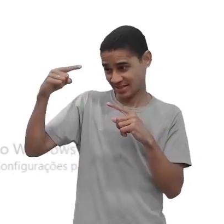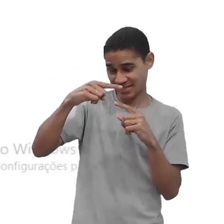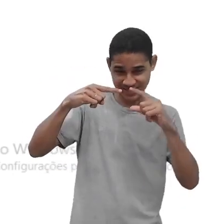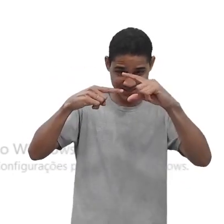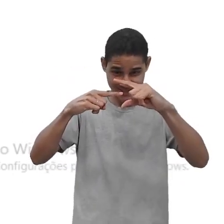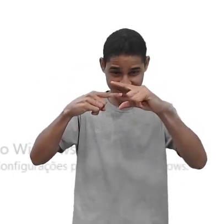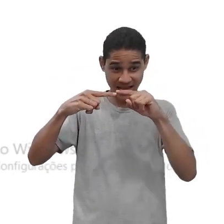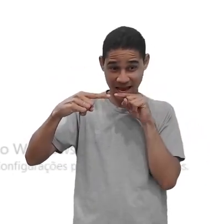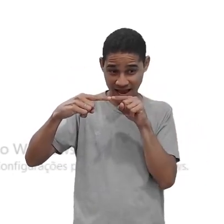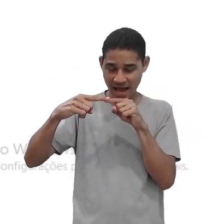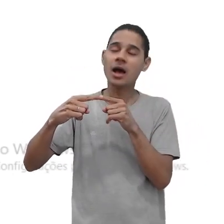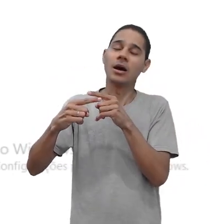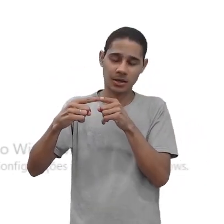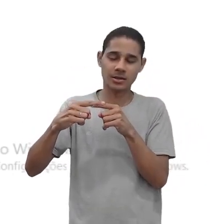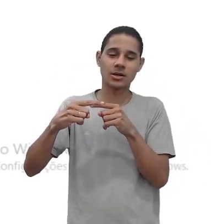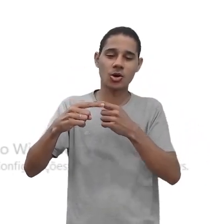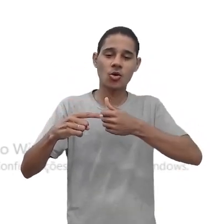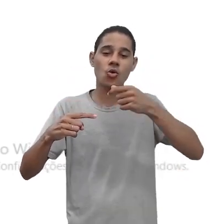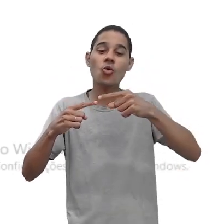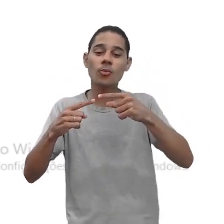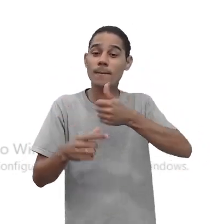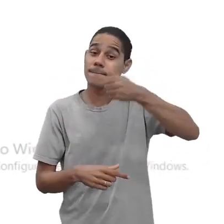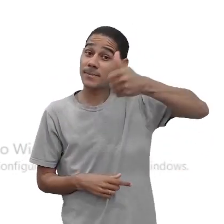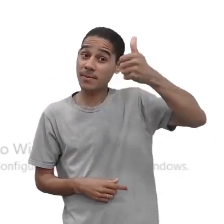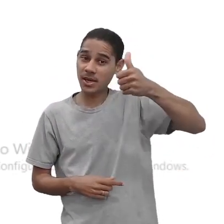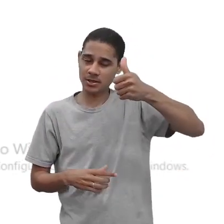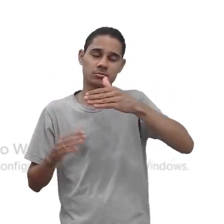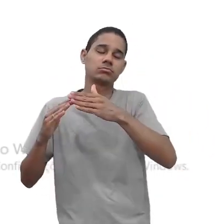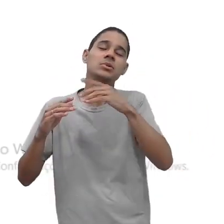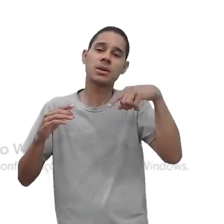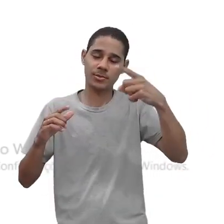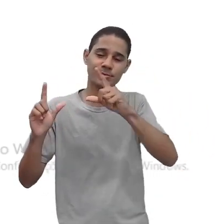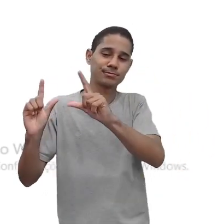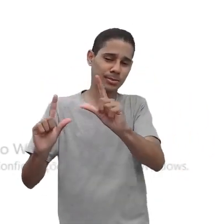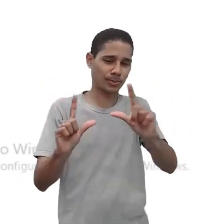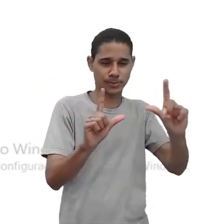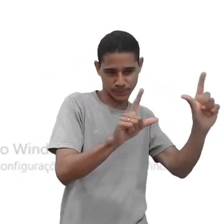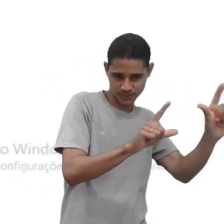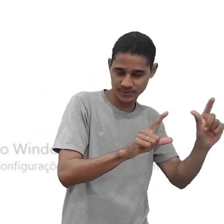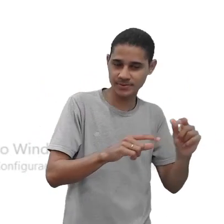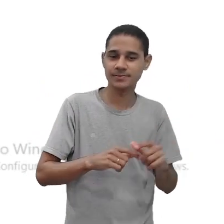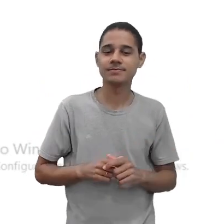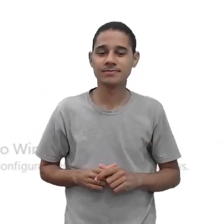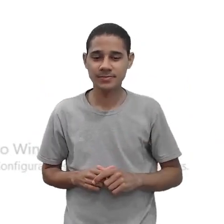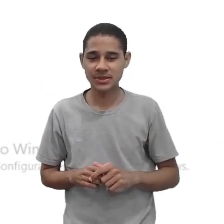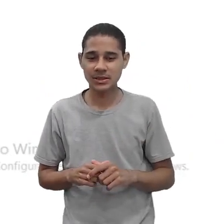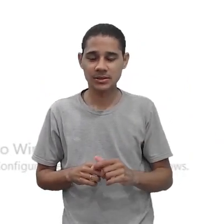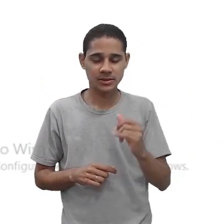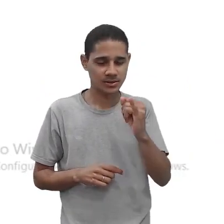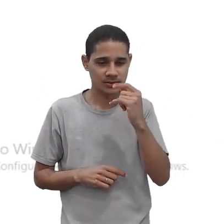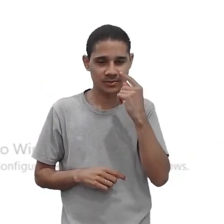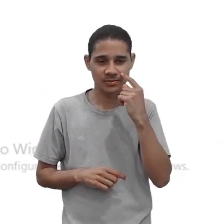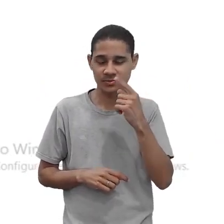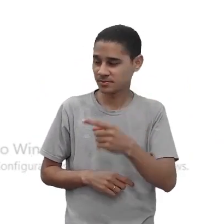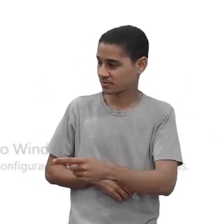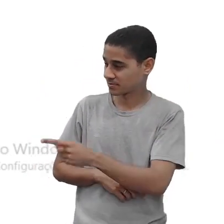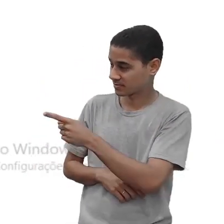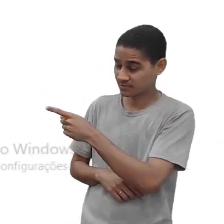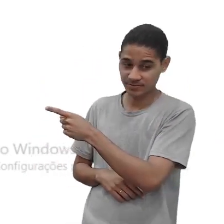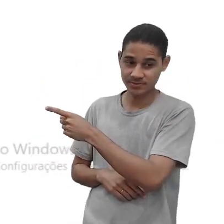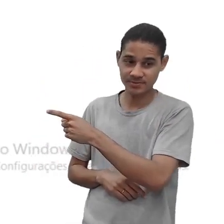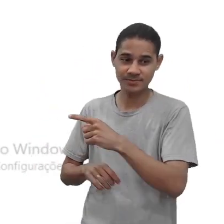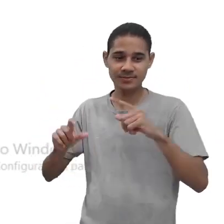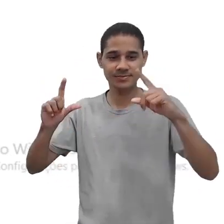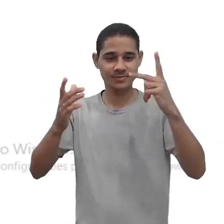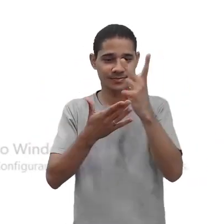vai estar aí realmente a primeira pedra para depois as outras poderem estar começando. Se você olhar aí na figura, né, a gente